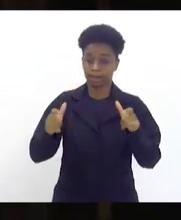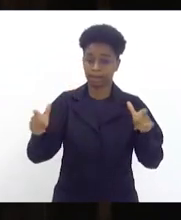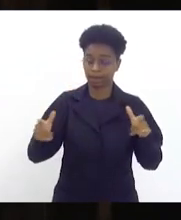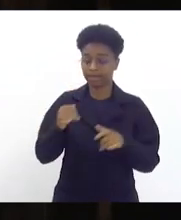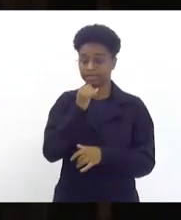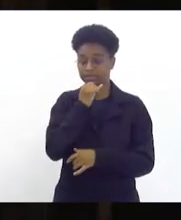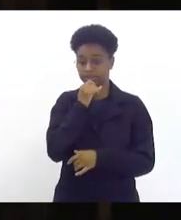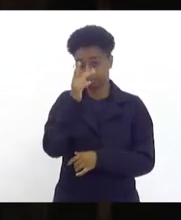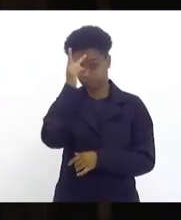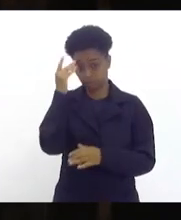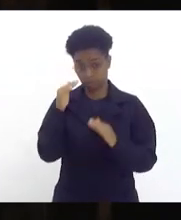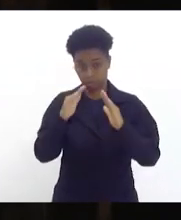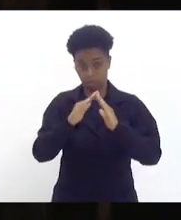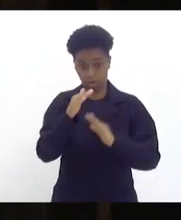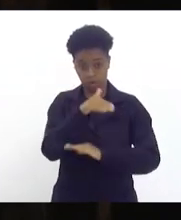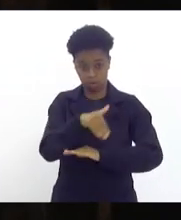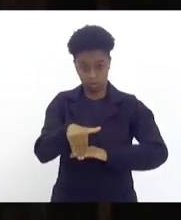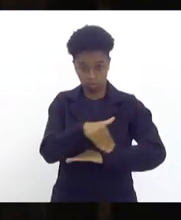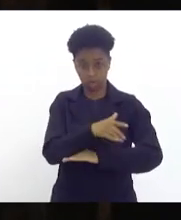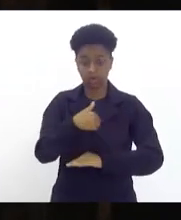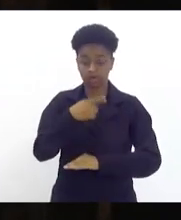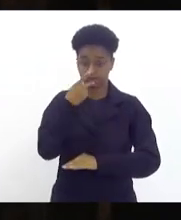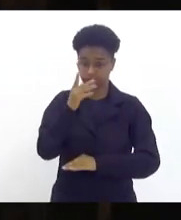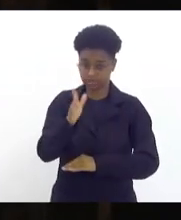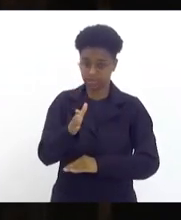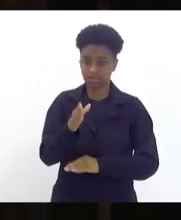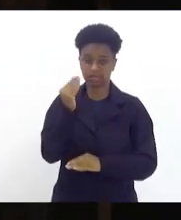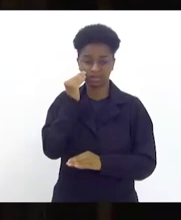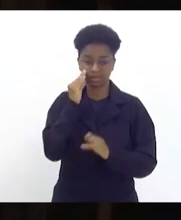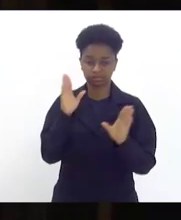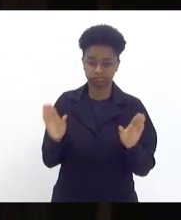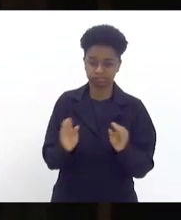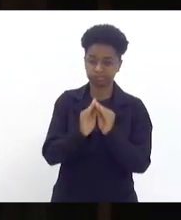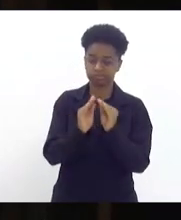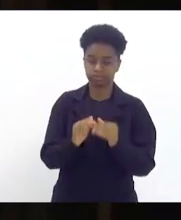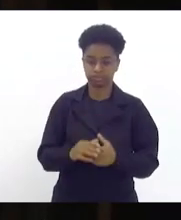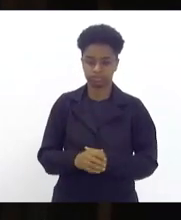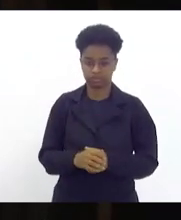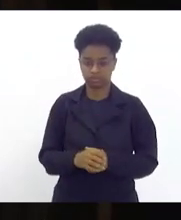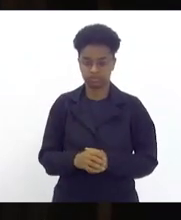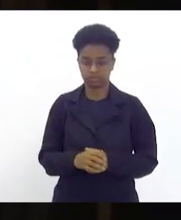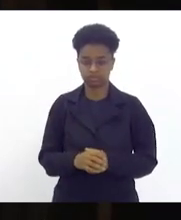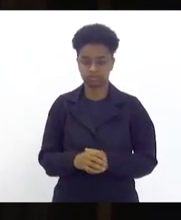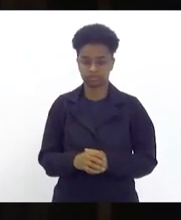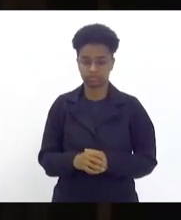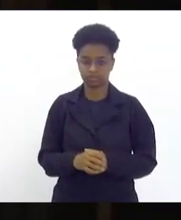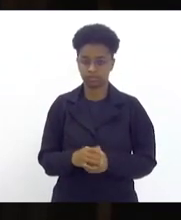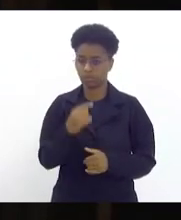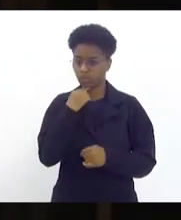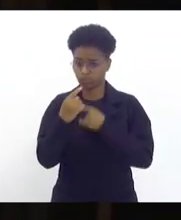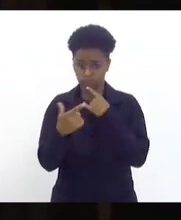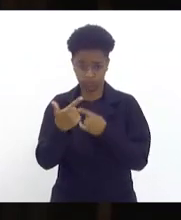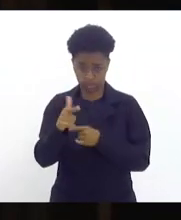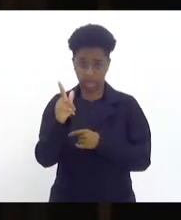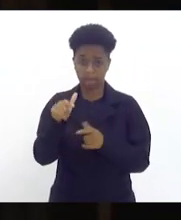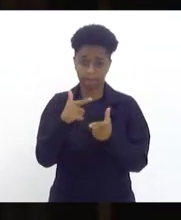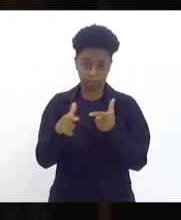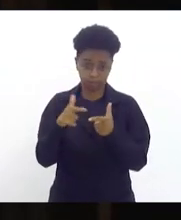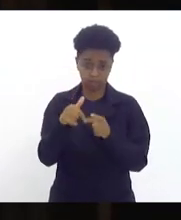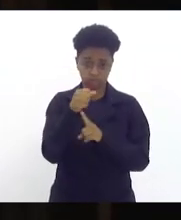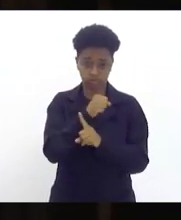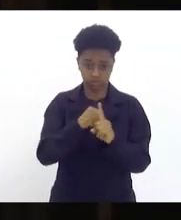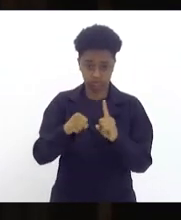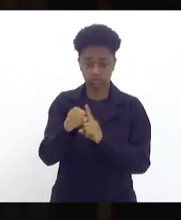a moradores de rua já foi muito falado só para fechar minha fala para não estender até pelo horário sem dúvida uma questão social